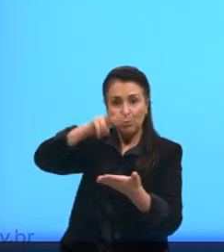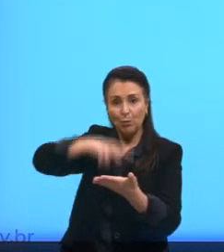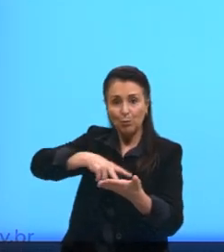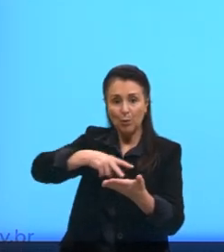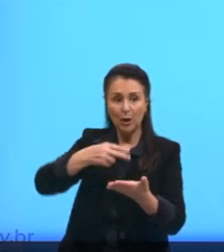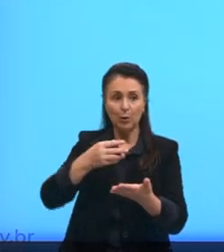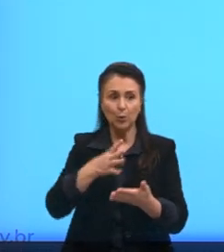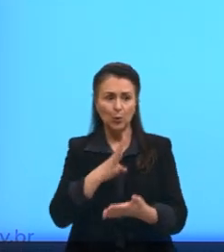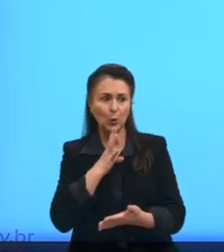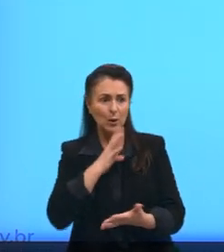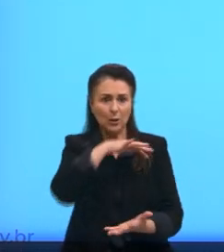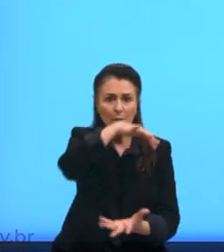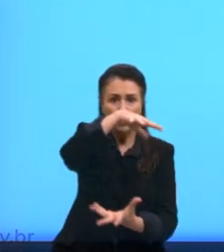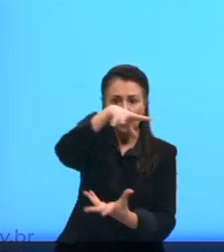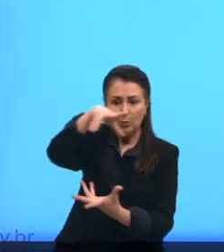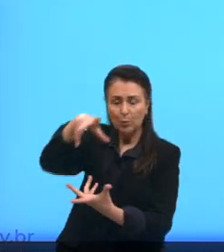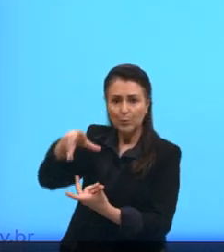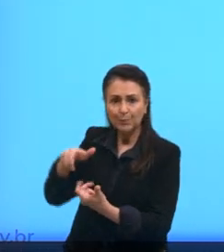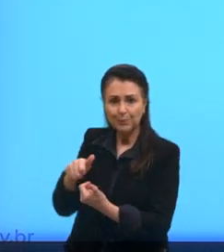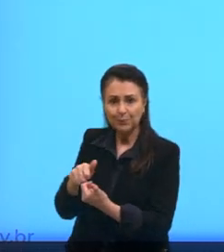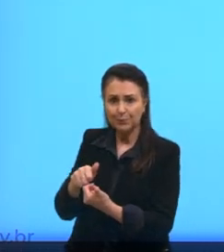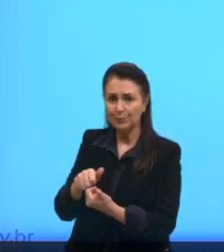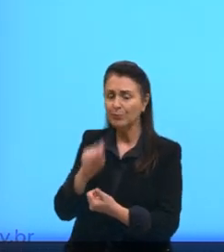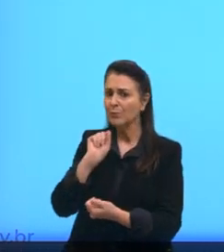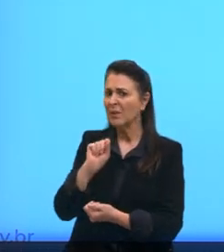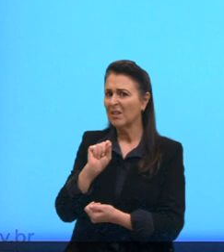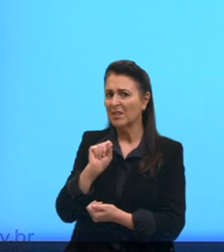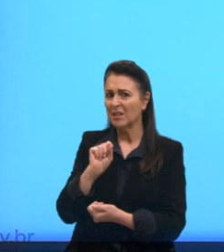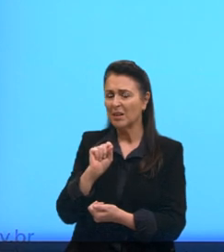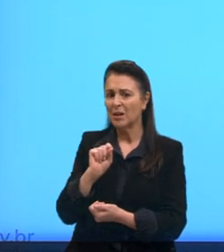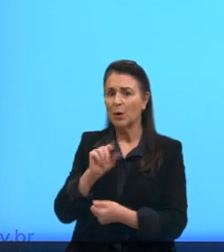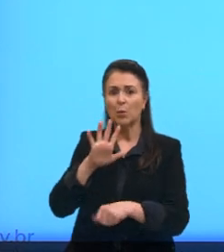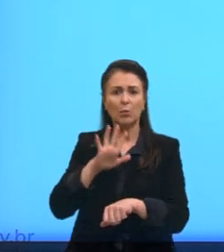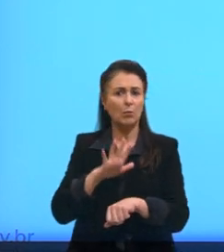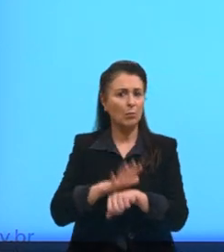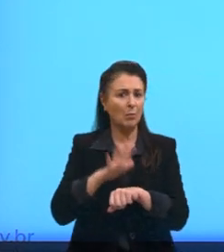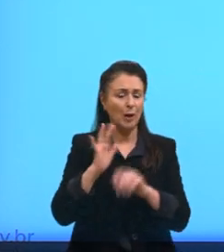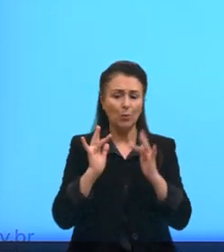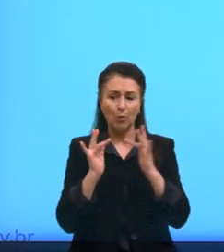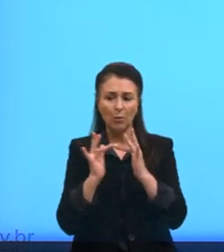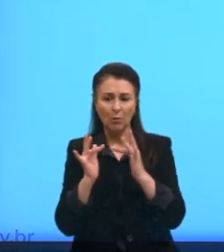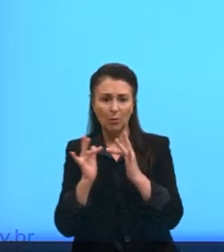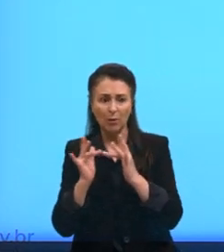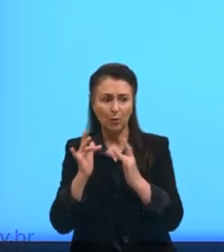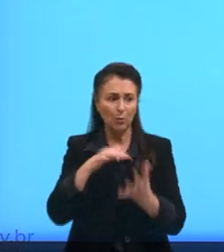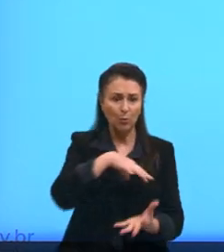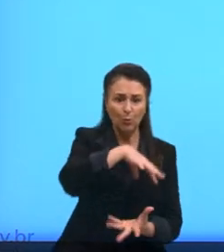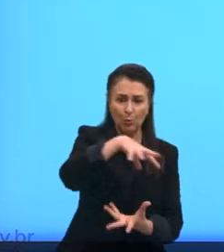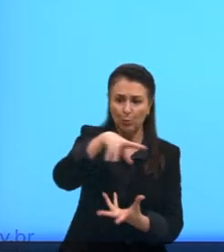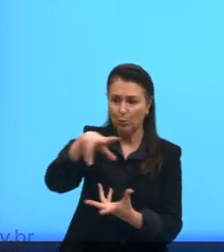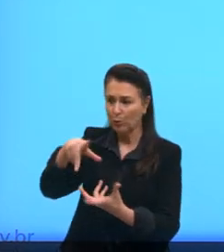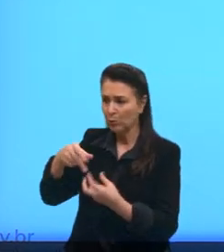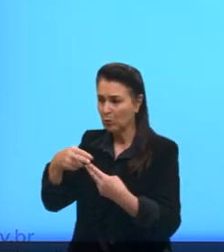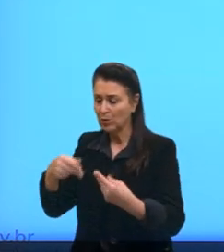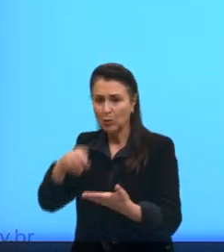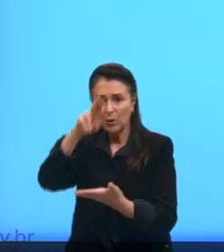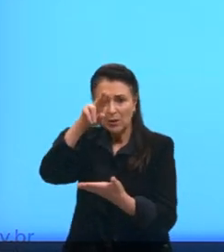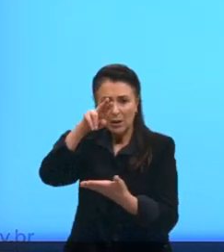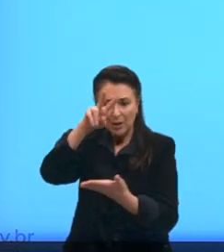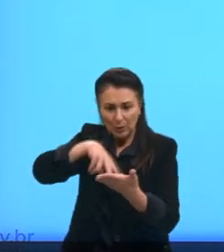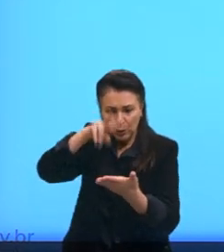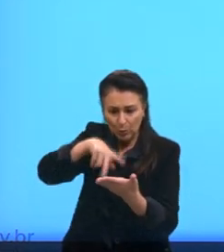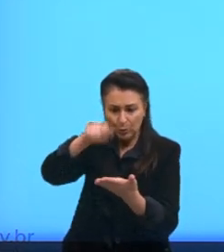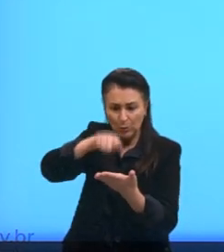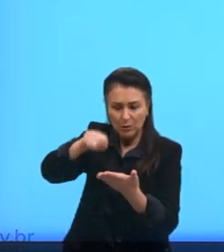visão de mundo visão de mundo que eu quero dizer é que quanto mais contato tiver com o mundo escrito mais